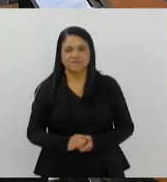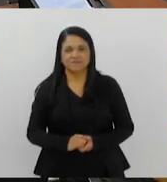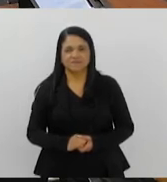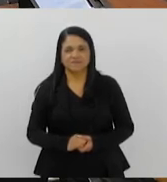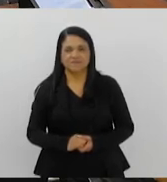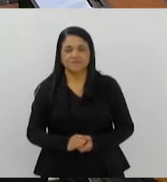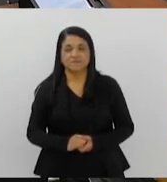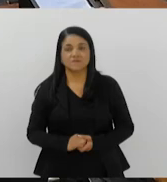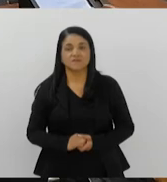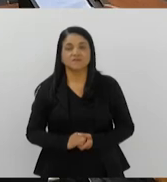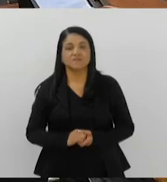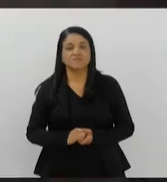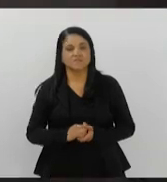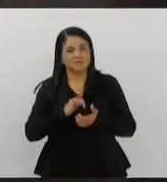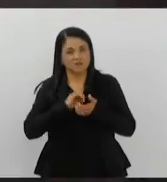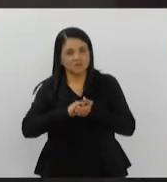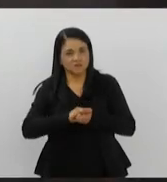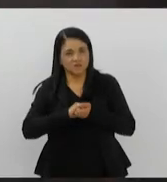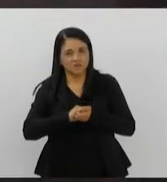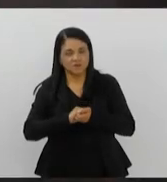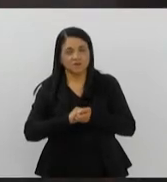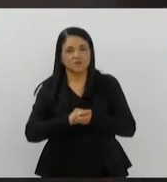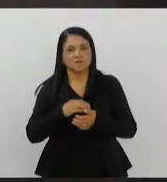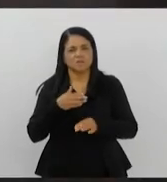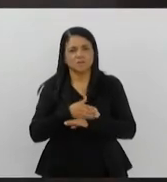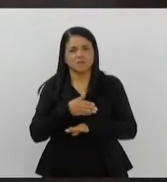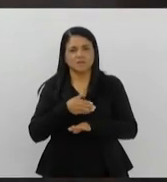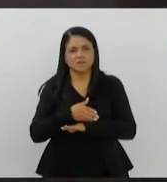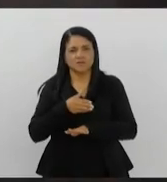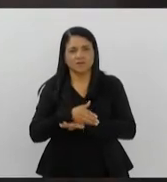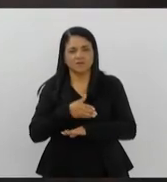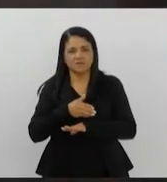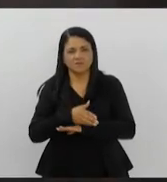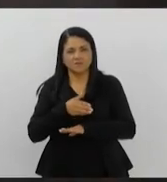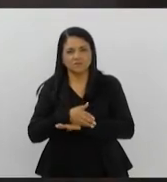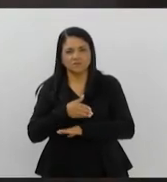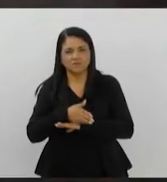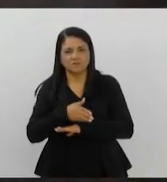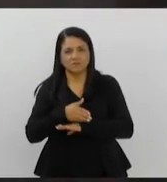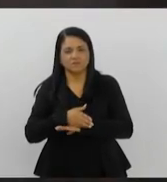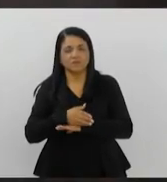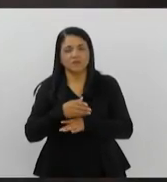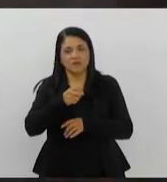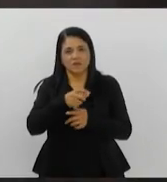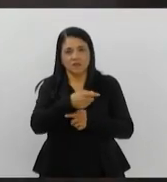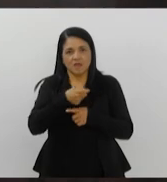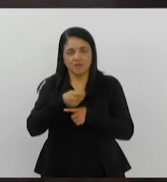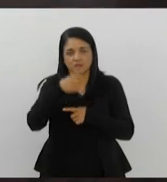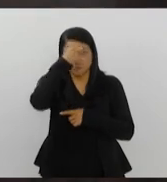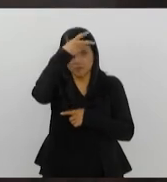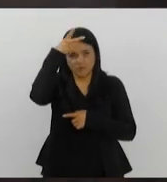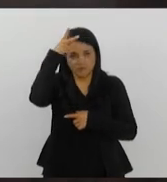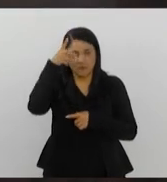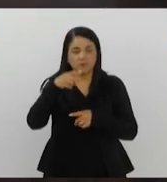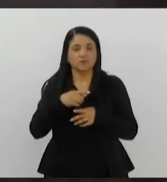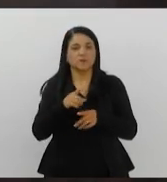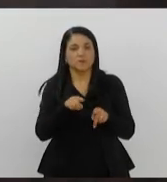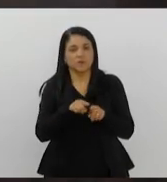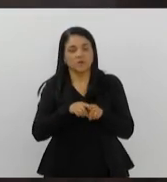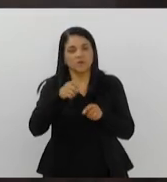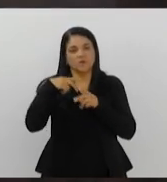saudar presença dos prefeitos de São João de Miriti Sandro Matos saudar a presença do vereador de São João